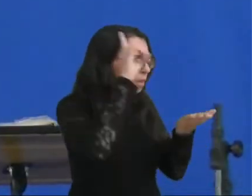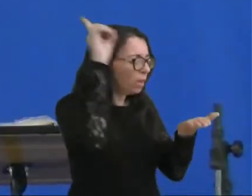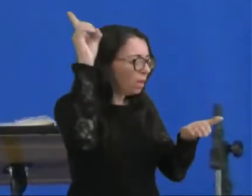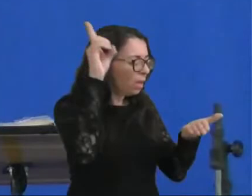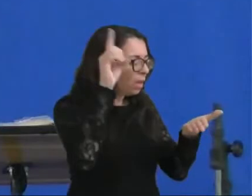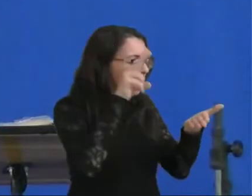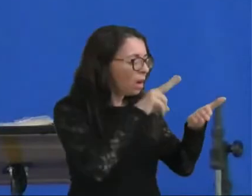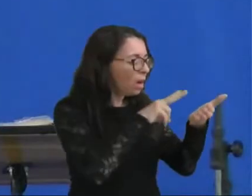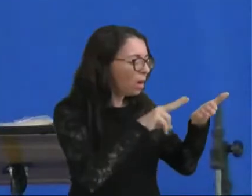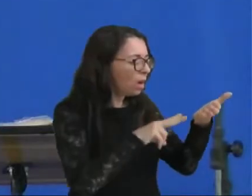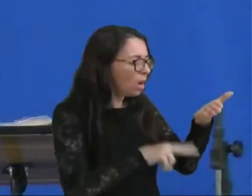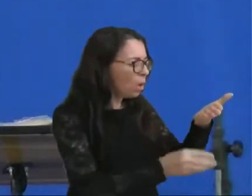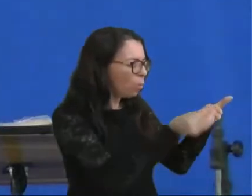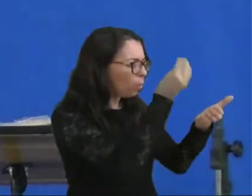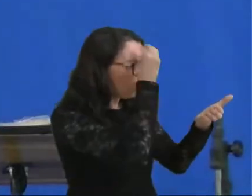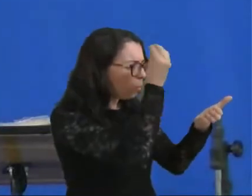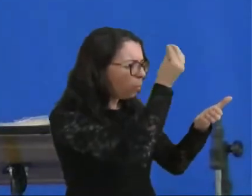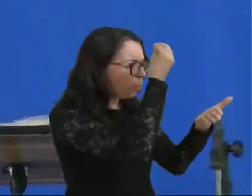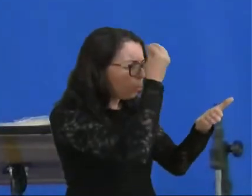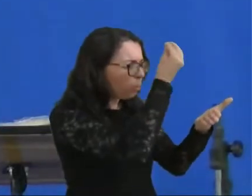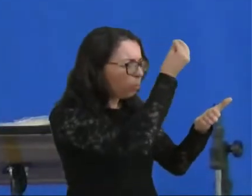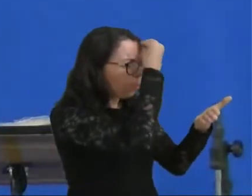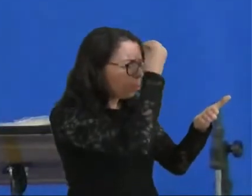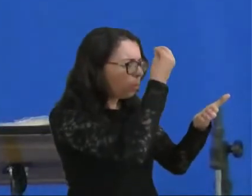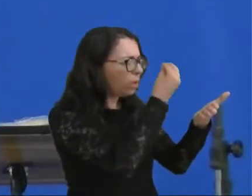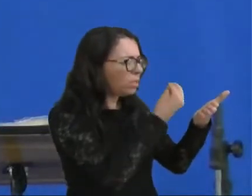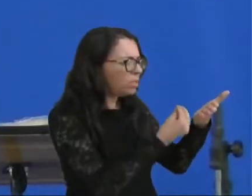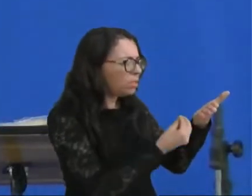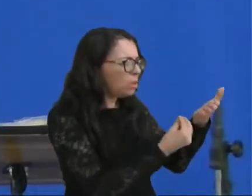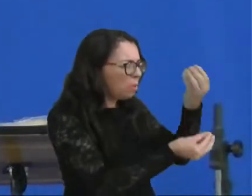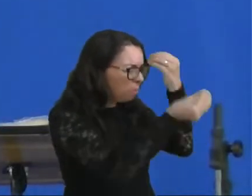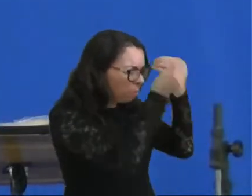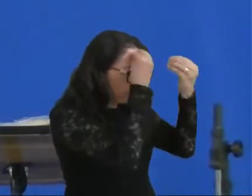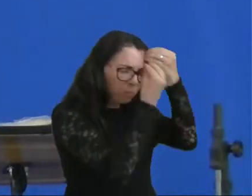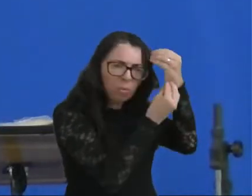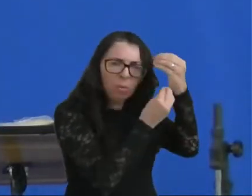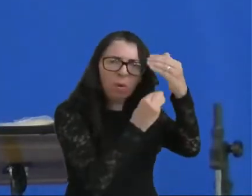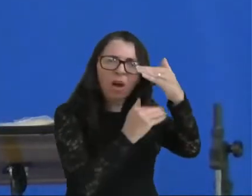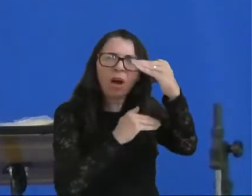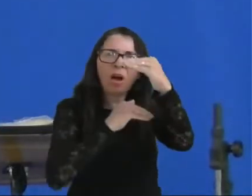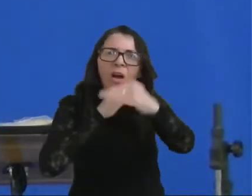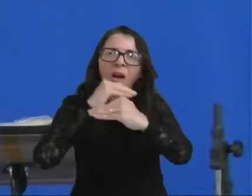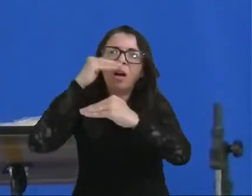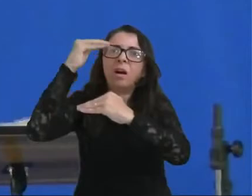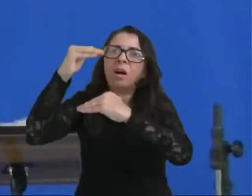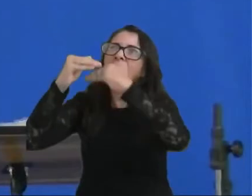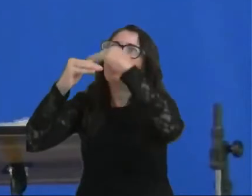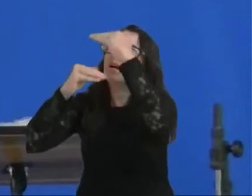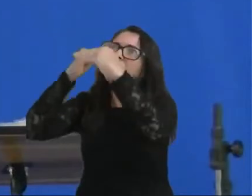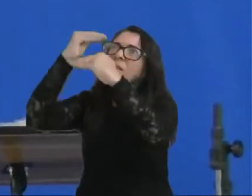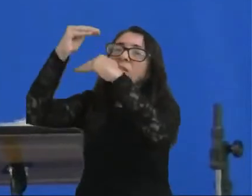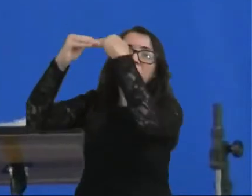porque Ele quer que nós nos reconciliamos com Ele.